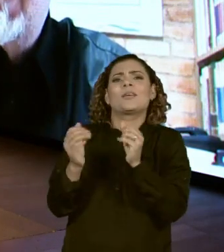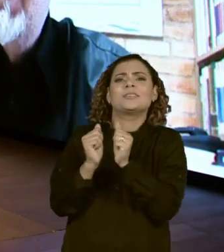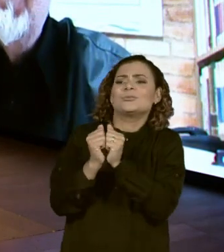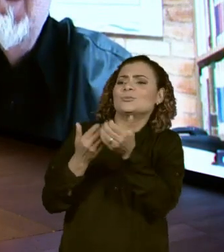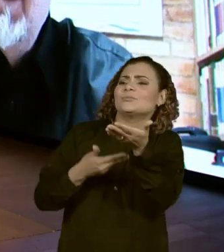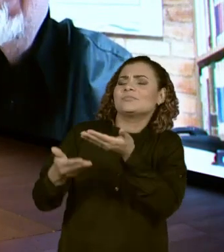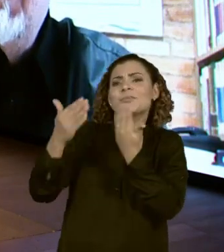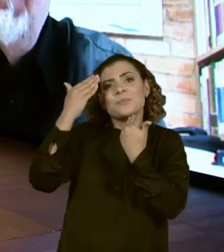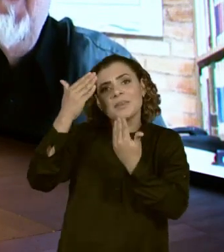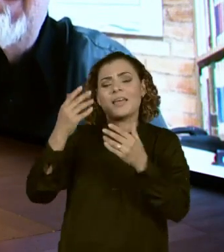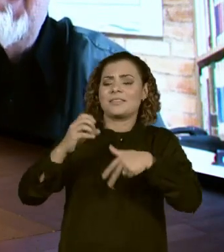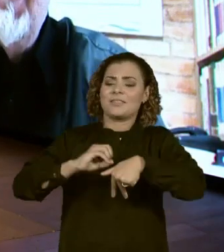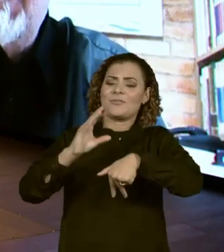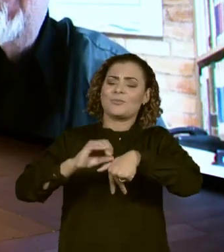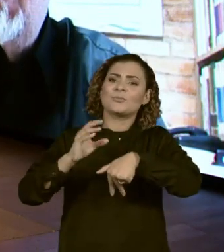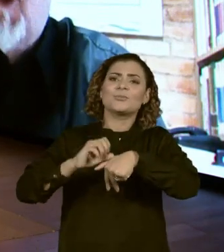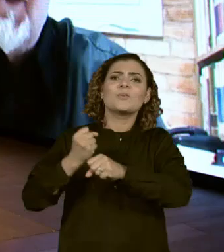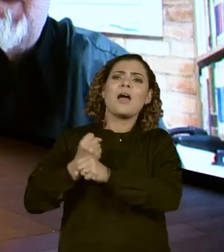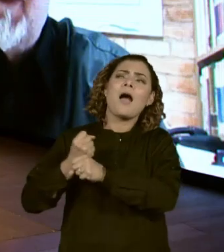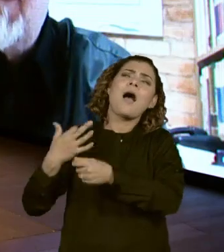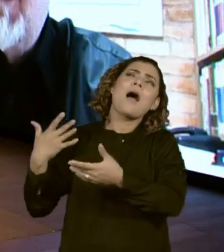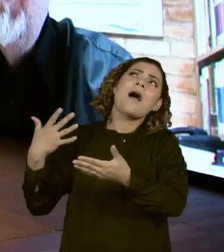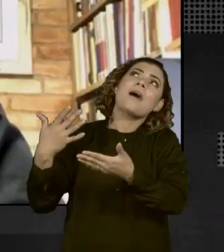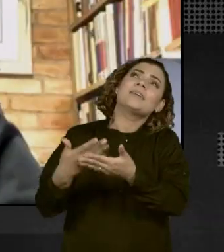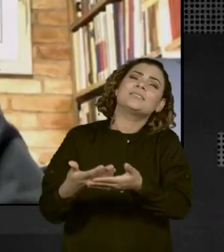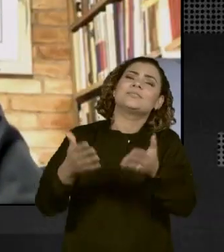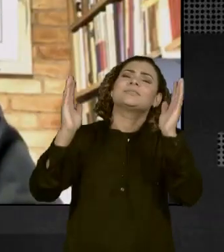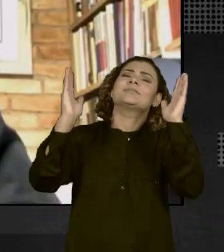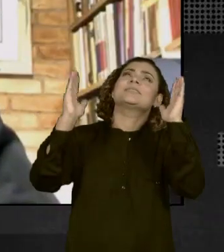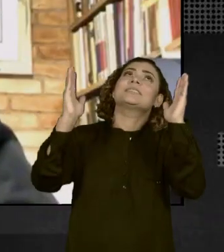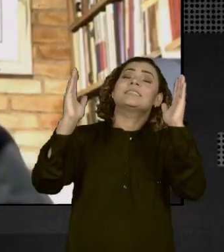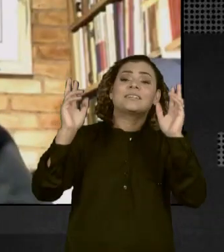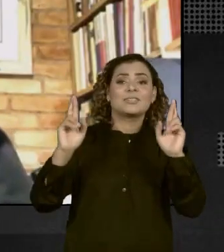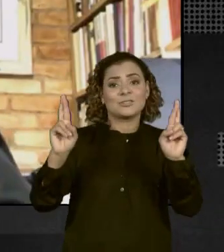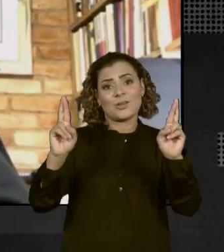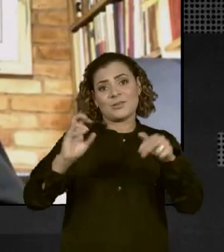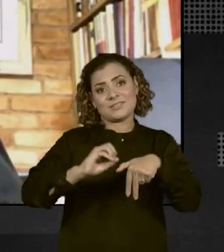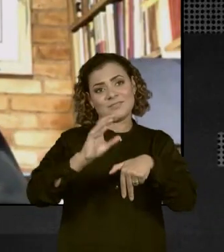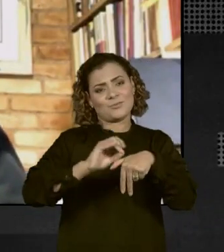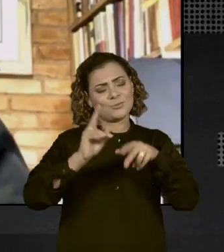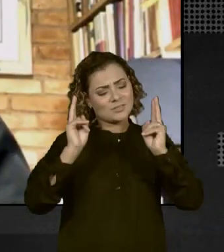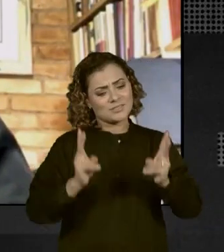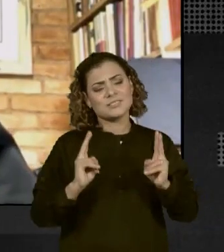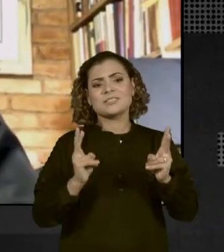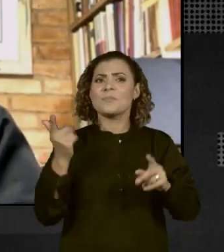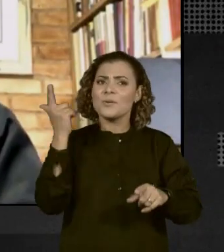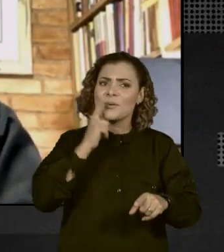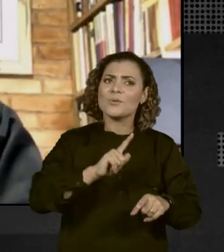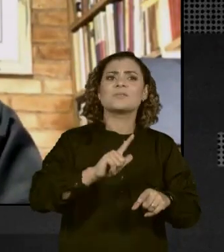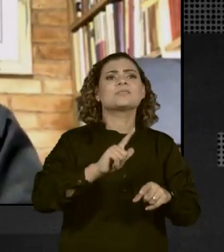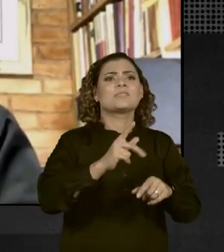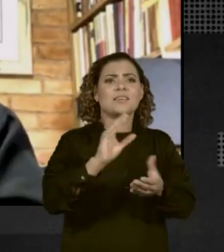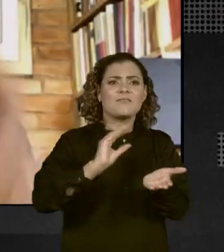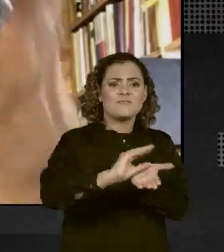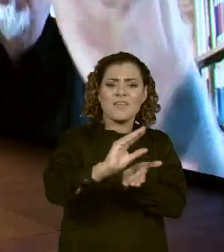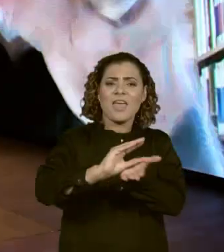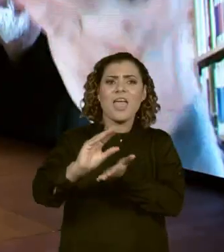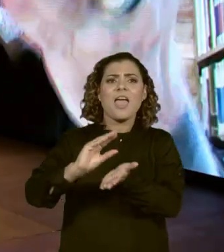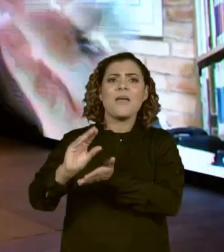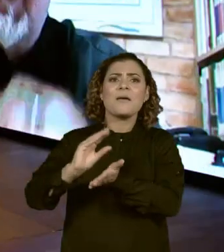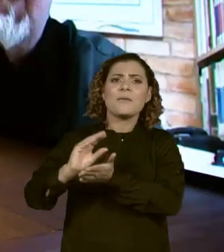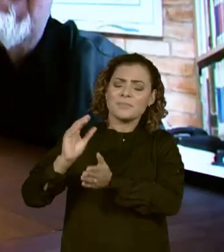uma delícia ouvir todas essas histórias que você não compartilhou com muita gente, então obrigada, viu? Não. Eu adorei também estar